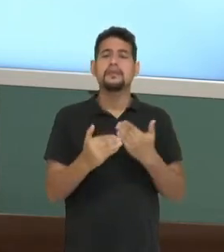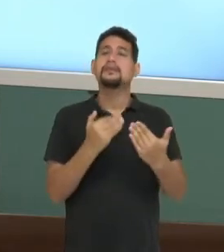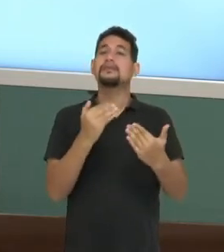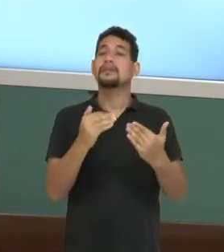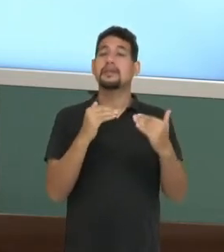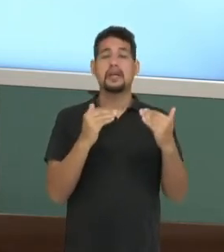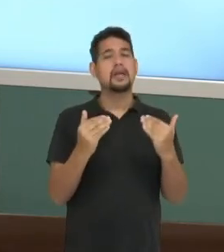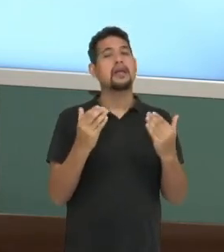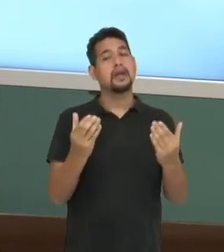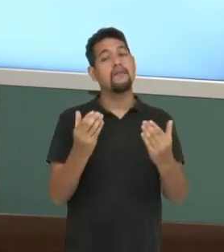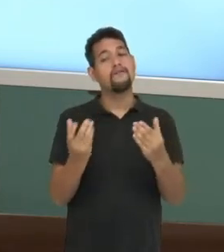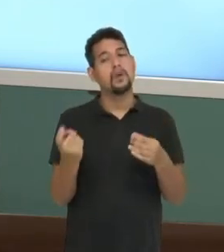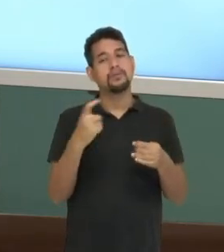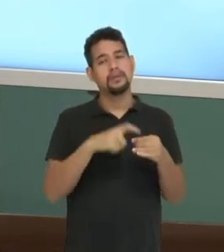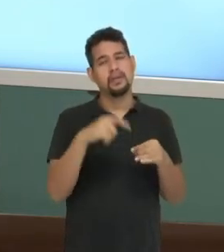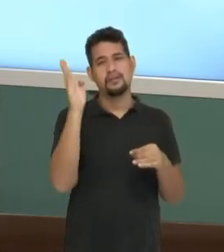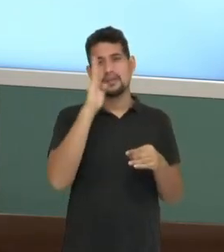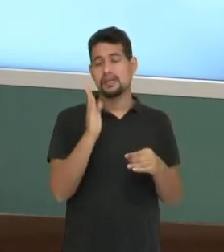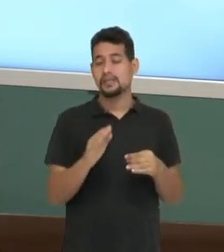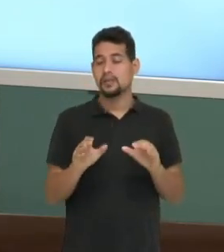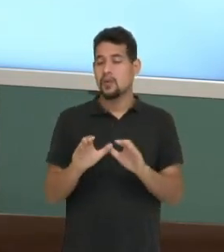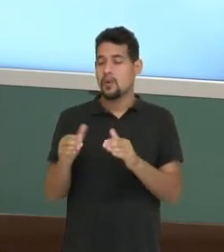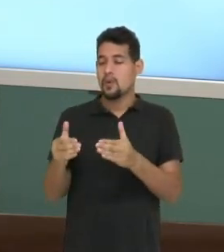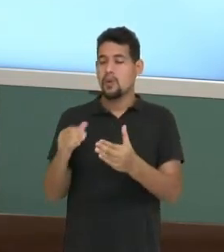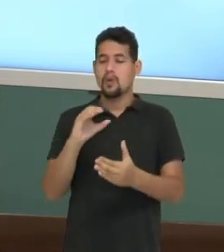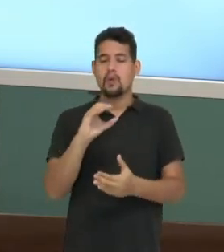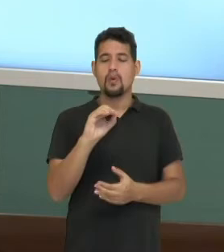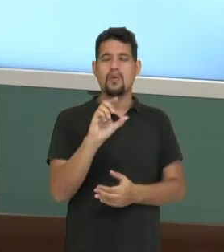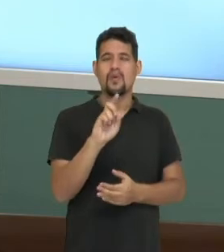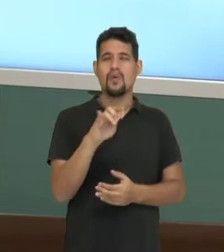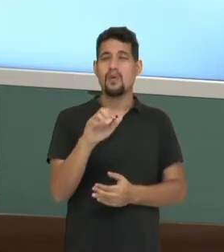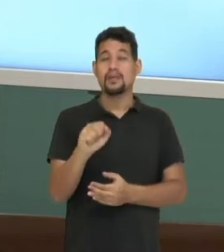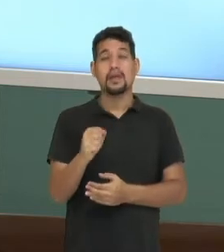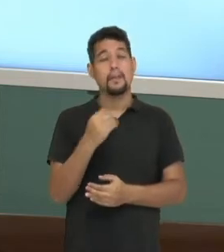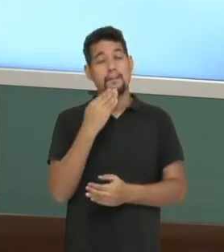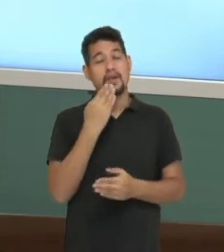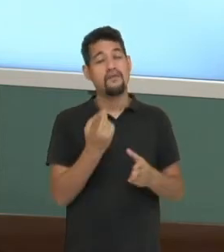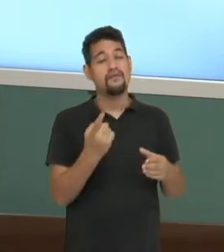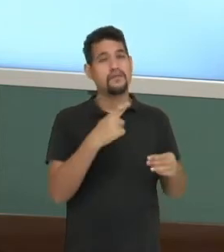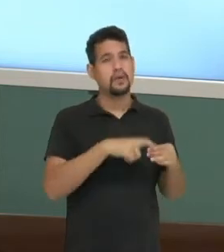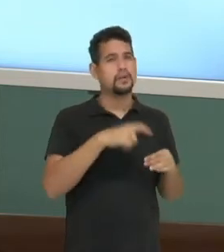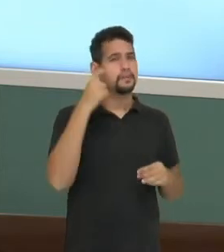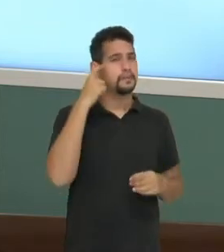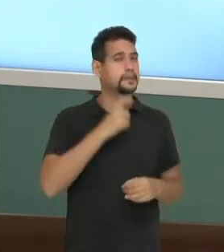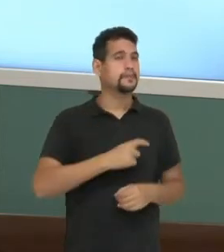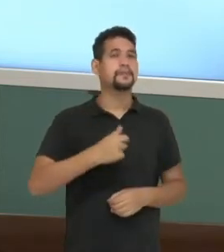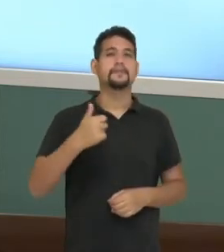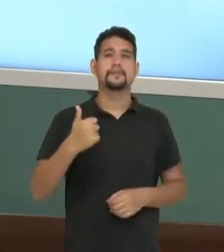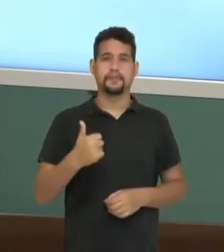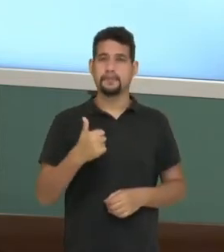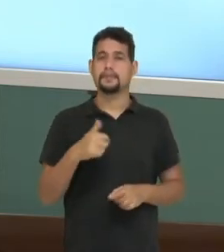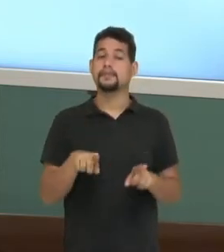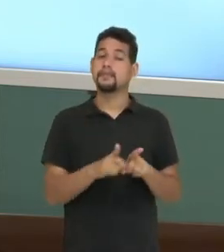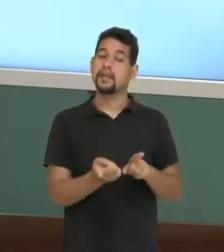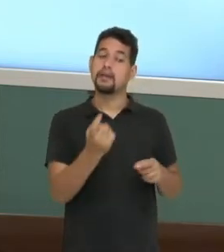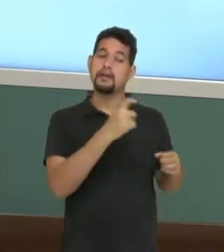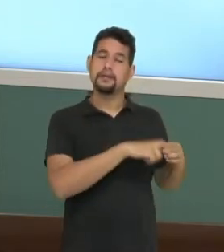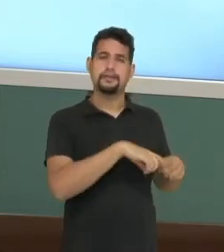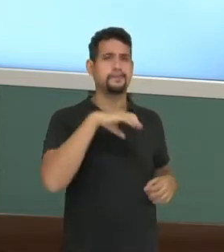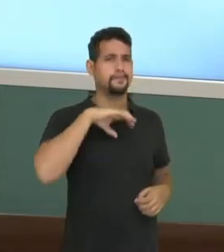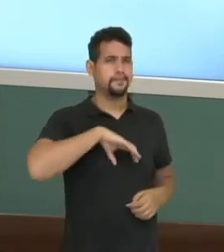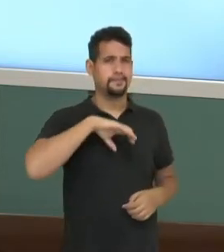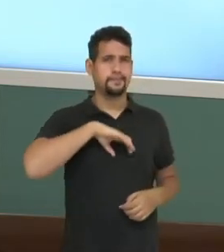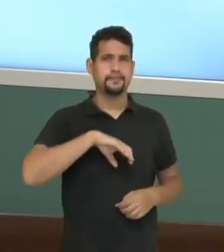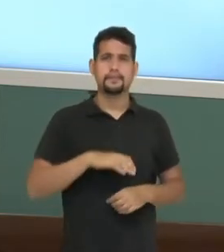de recolonização do Brasil e a exigência do retorno de Dom Pedro I para Portugal,